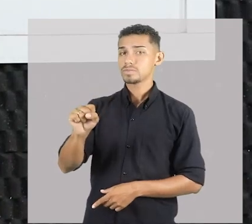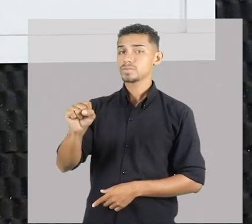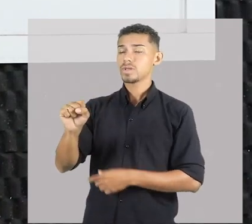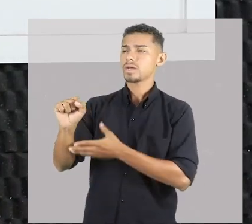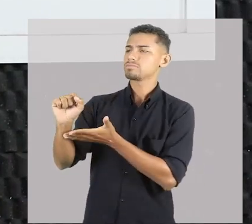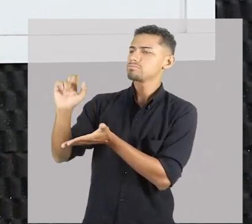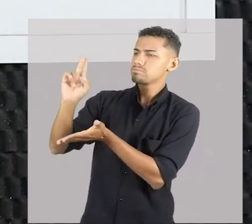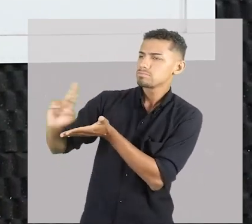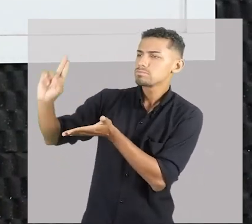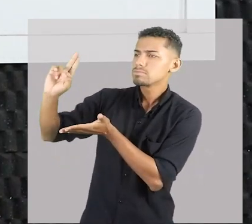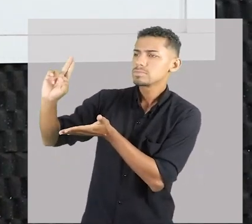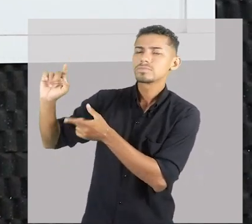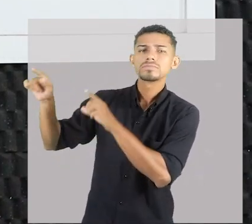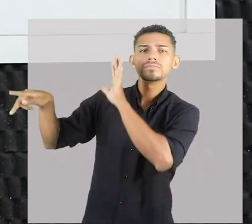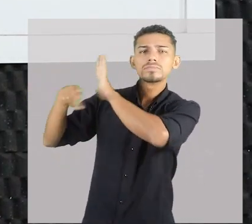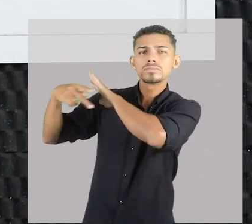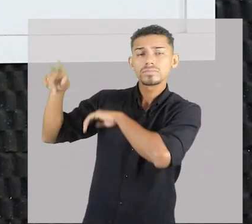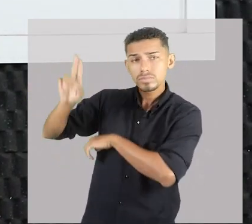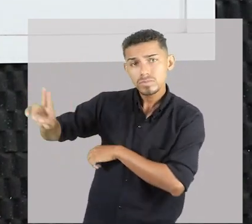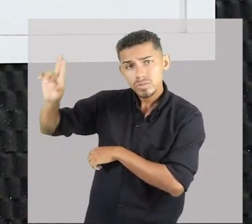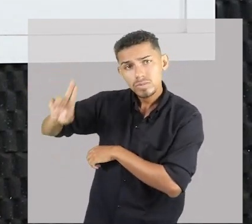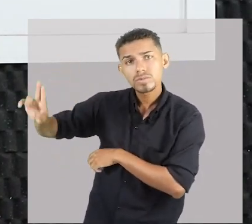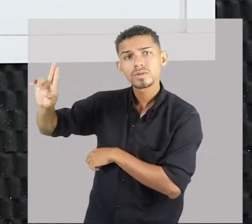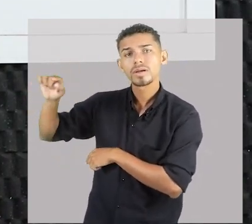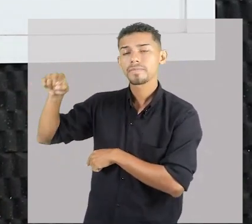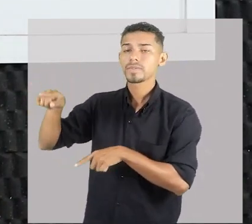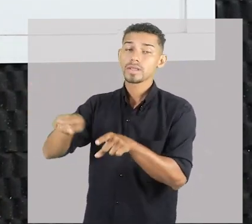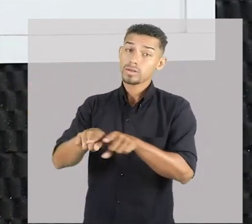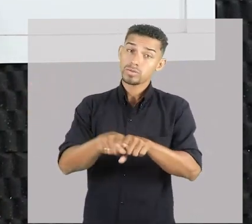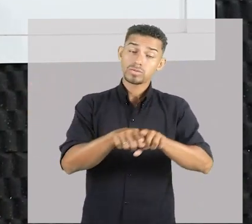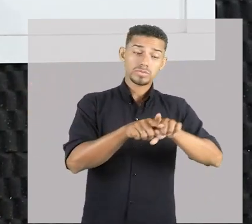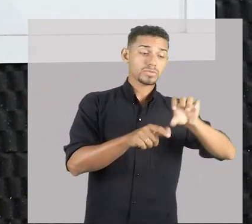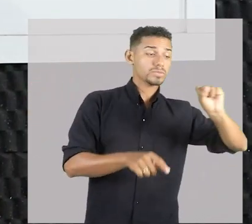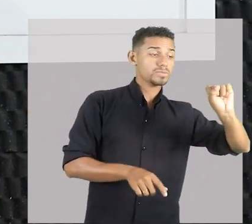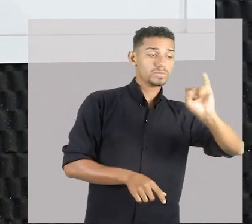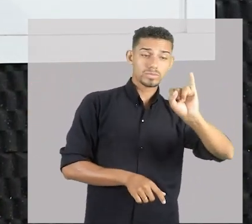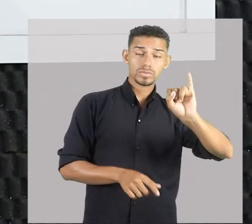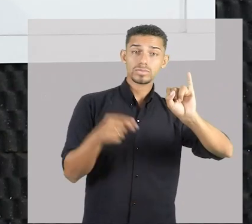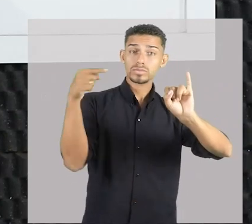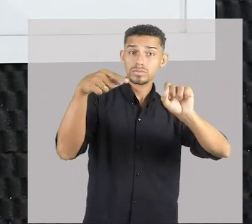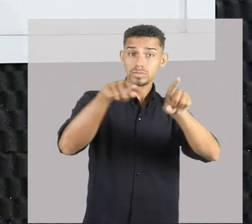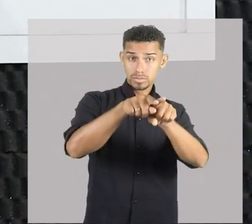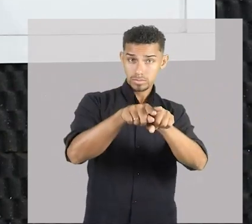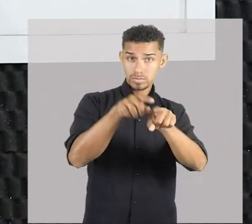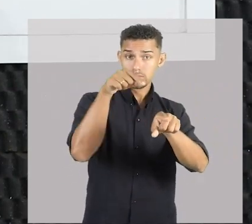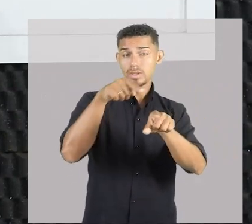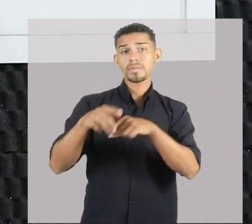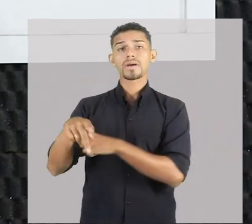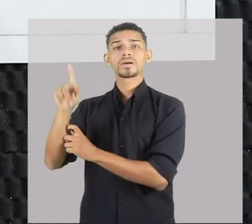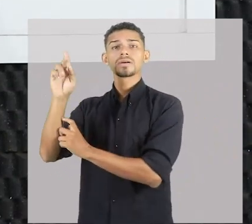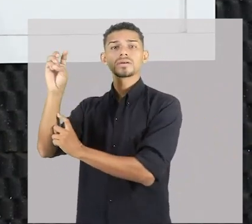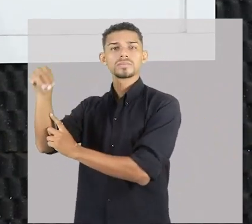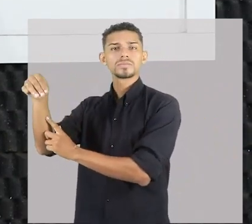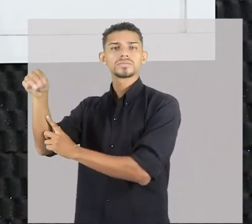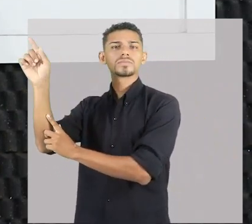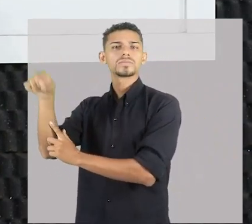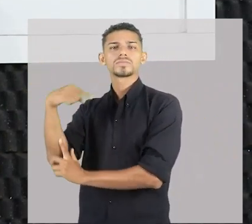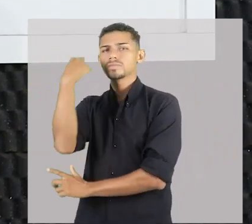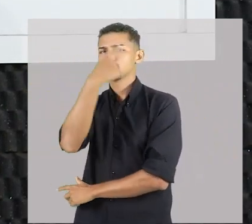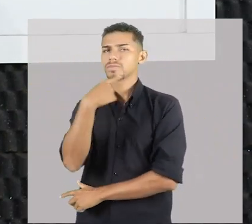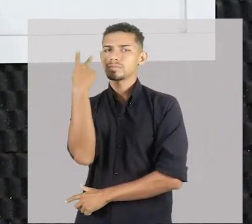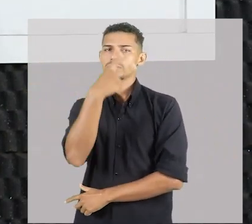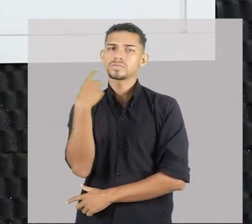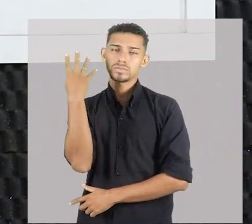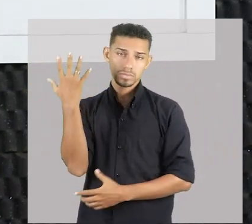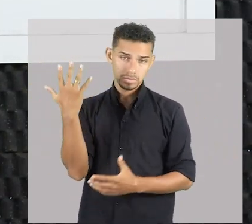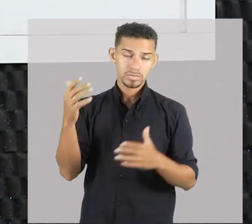velocidade média? No sistema internacional é metro por segundo, mas usualmente no Brasil é quilômetros por hora. Quer ver outro